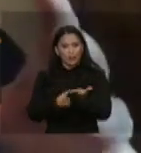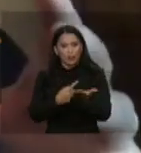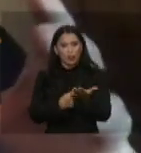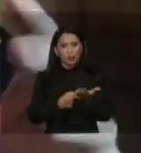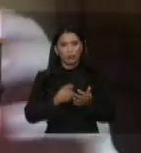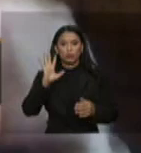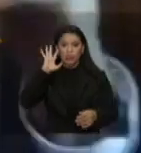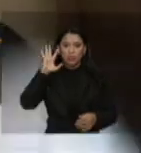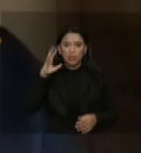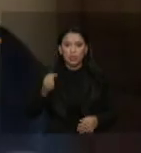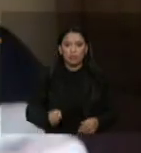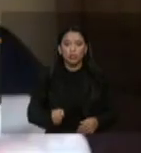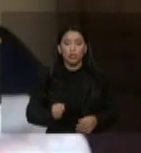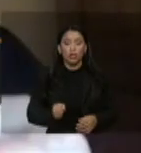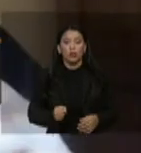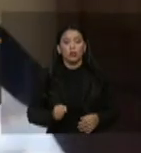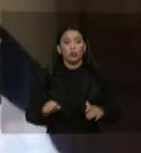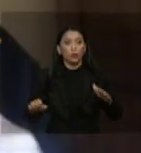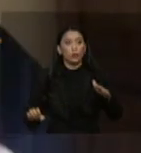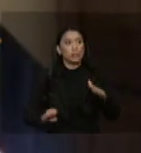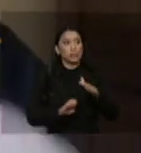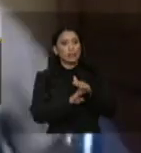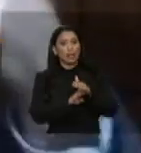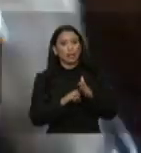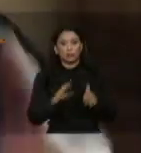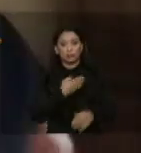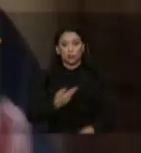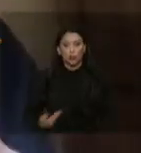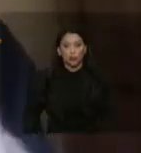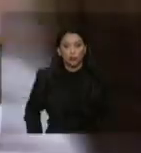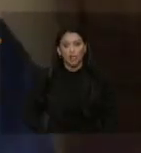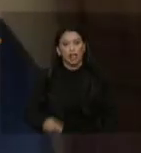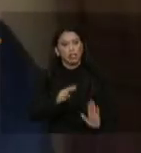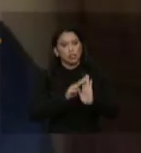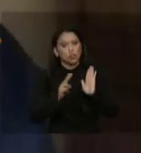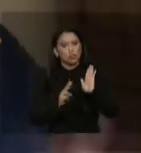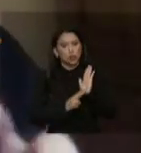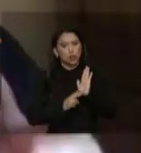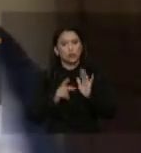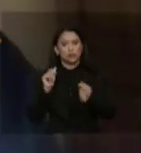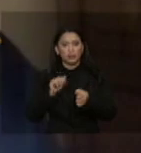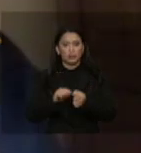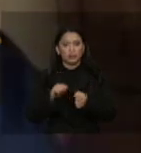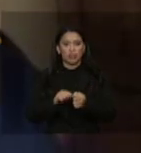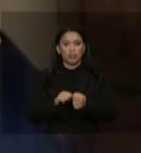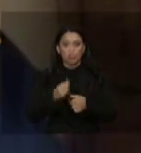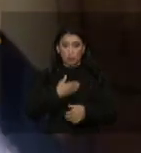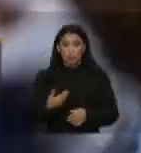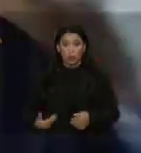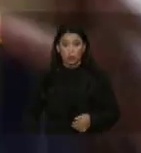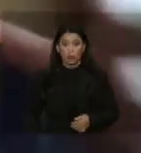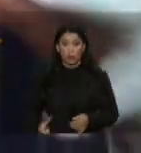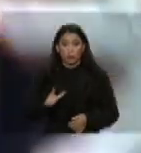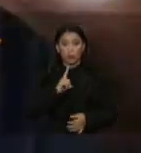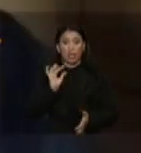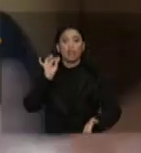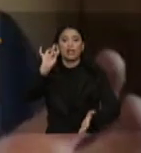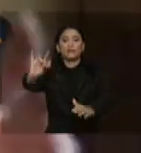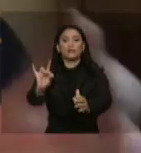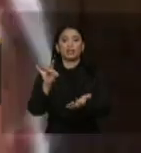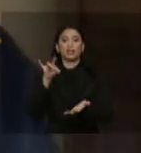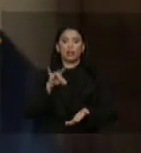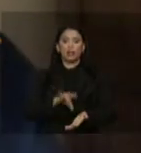decidiu que o poder do estado ou as normas jurídicas emitidas pelo estado elas têm eficácia